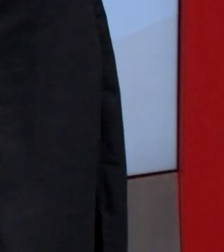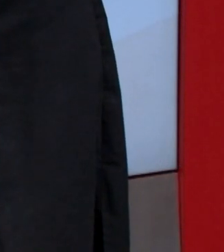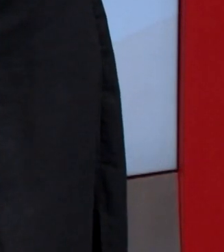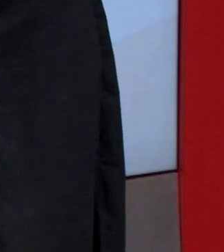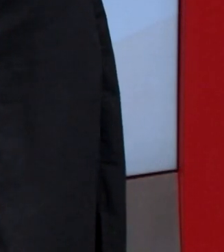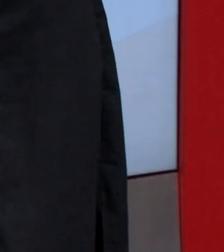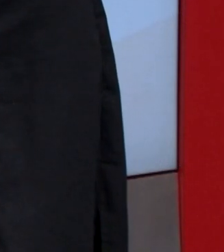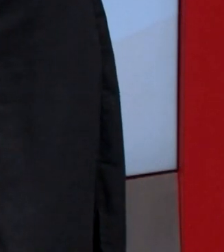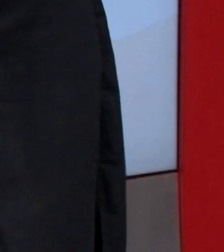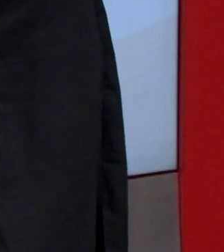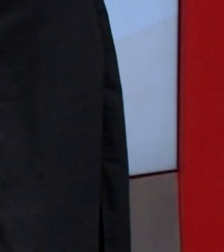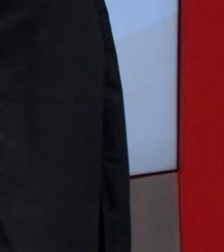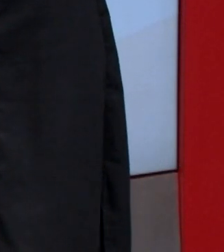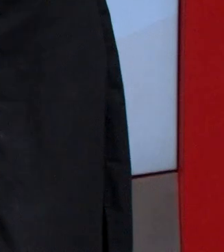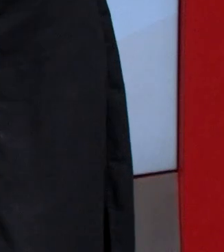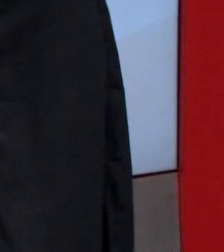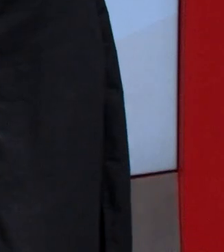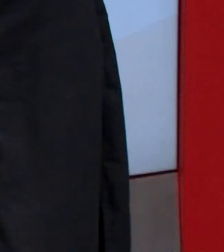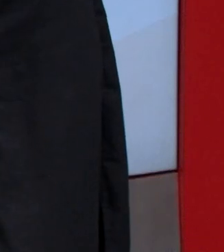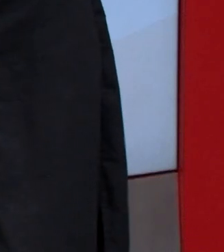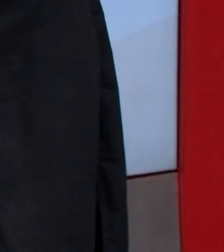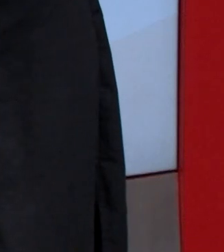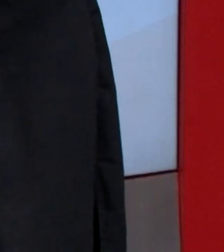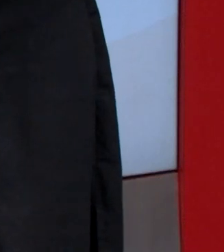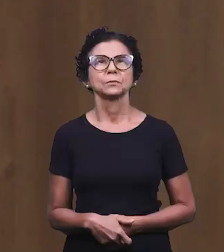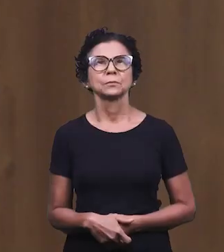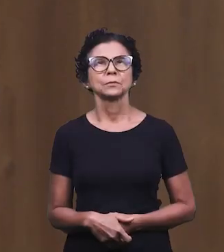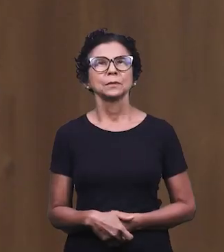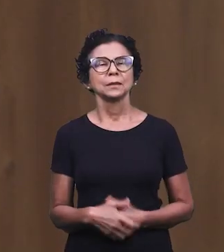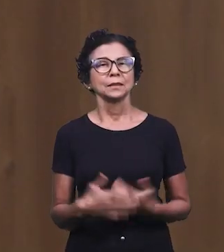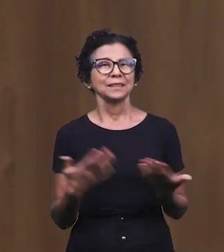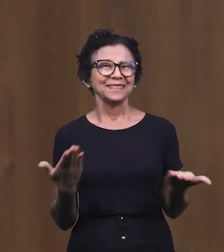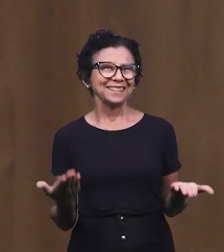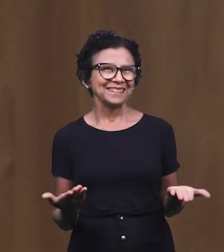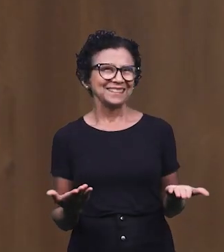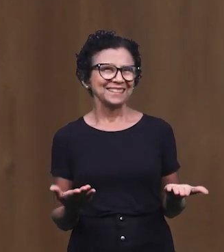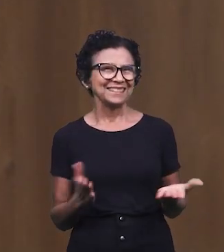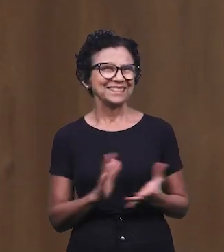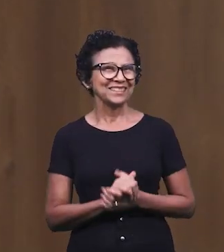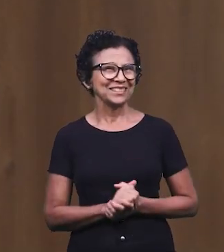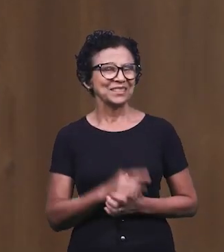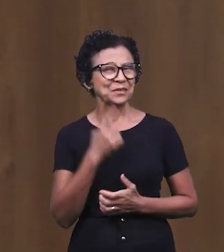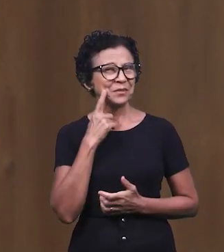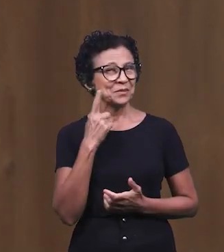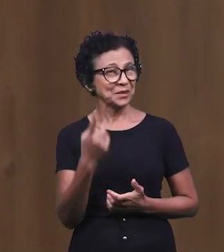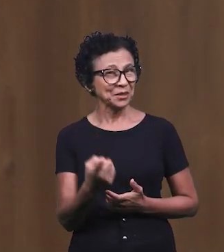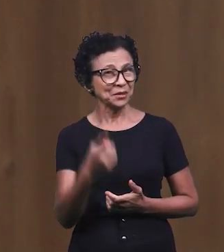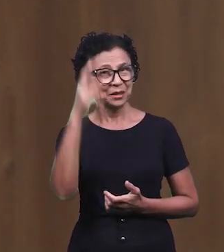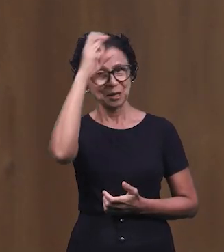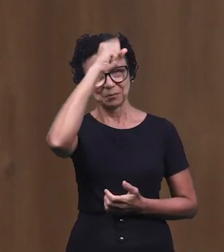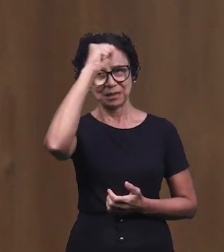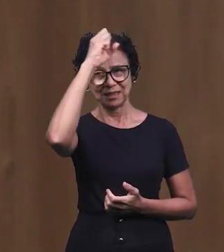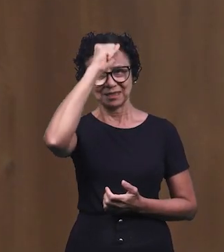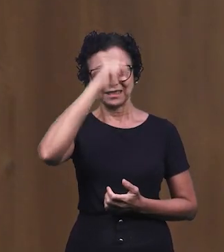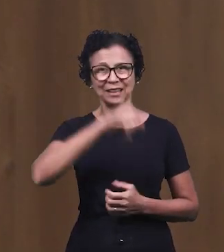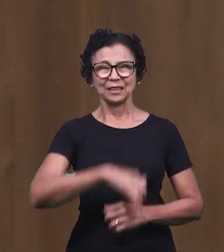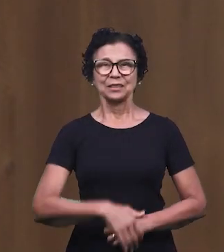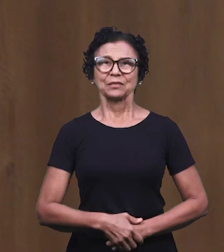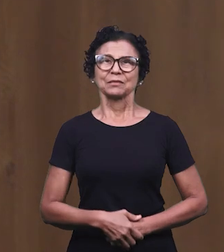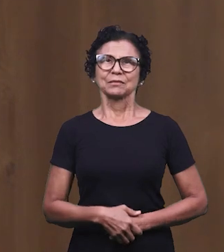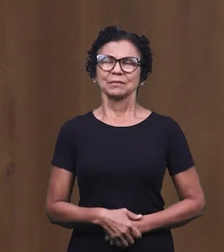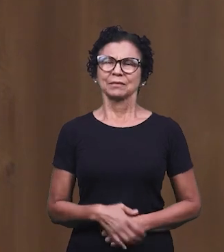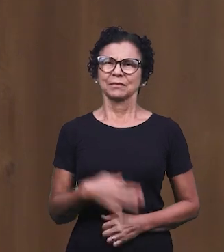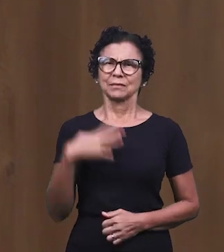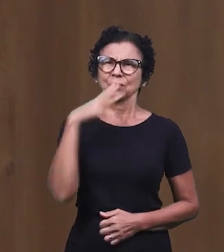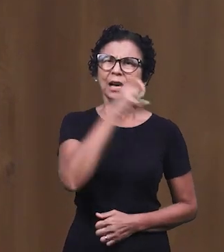Amém? A paz do Senhor Jesus. Vamos praticar, hein? E aí, viu? Aprendeu? Se foi